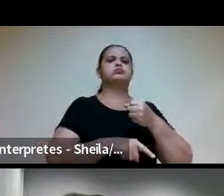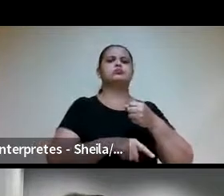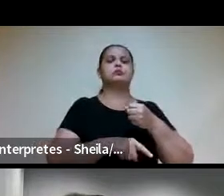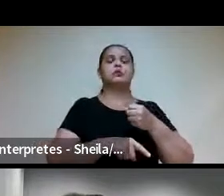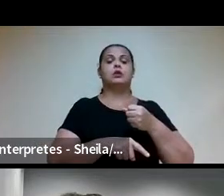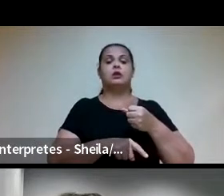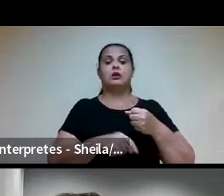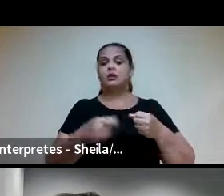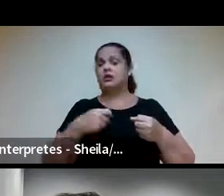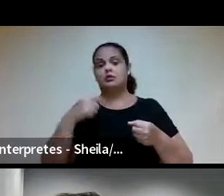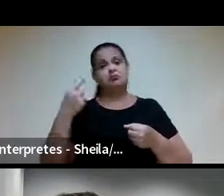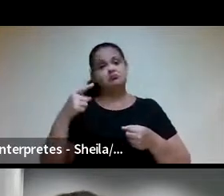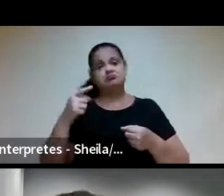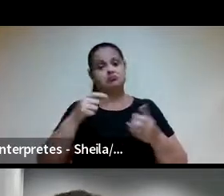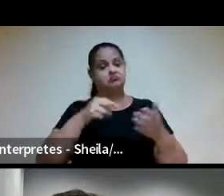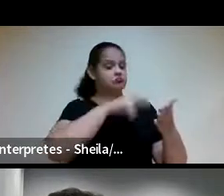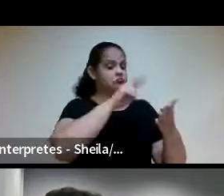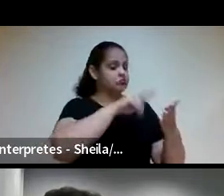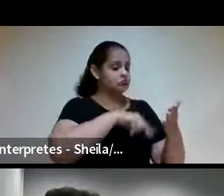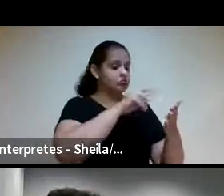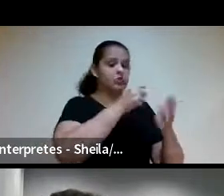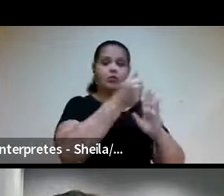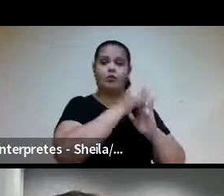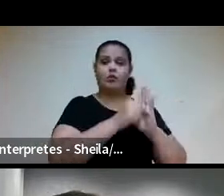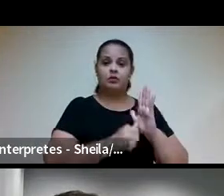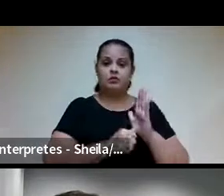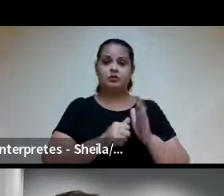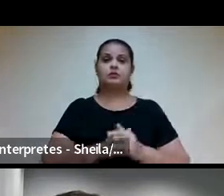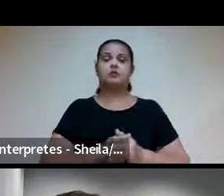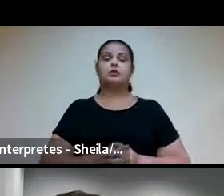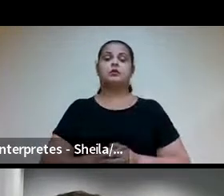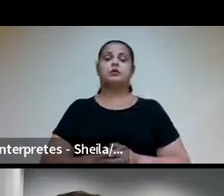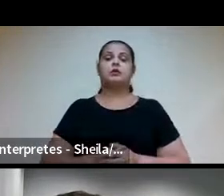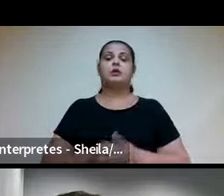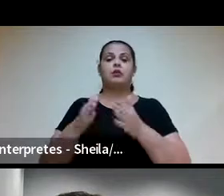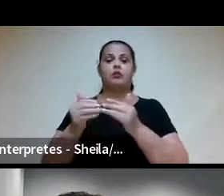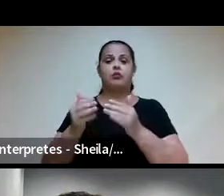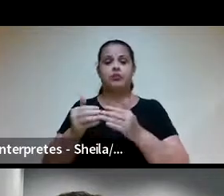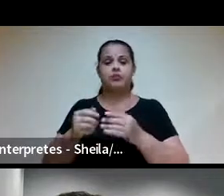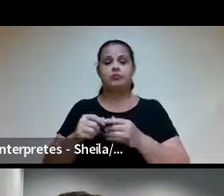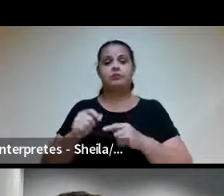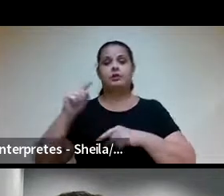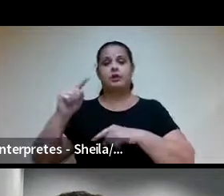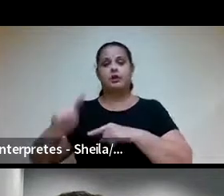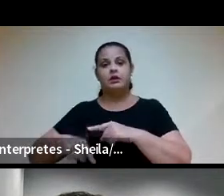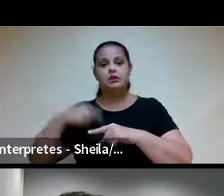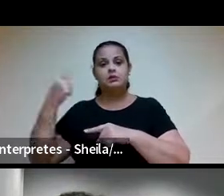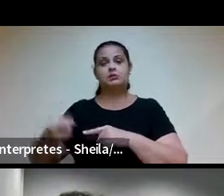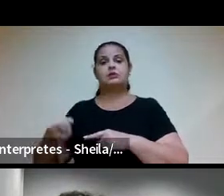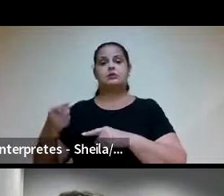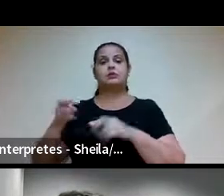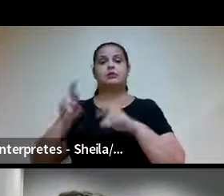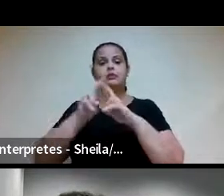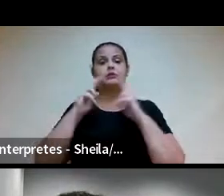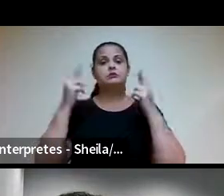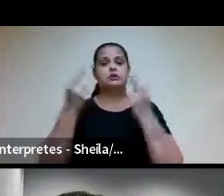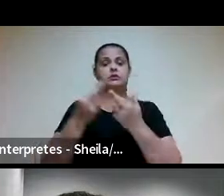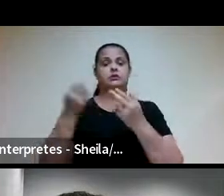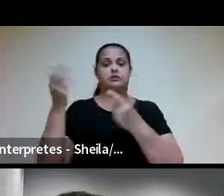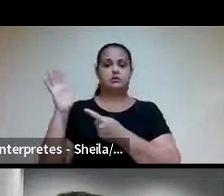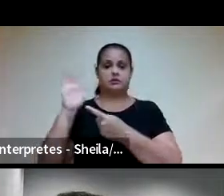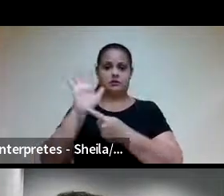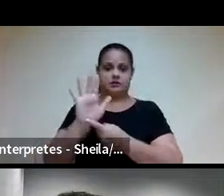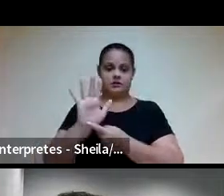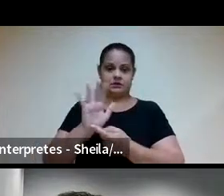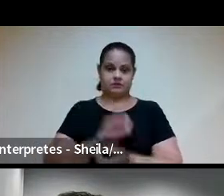analisei. E vou pedir que, com relação ao mérito, seja retirado de mesa para ser trazido na próxima sessão para que eu possa fazer essa análise. Senhor Bom.